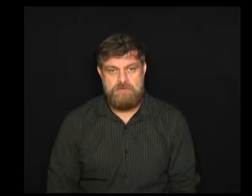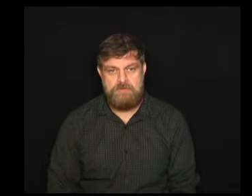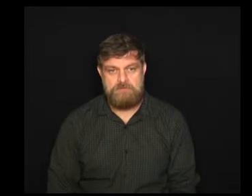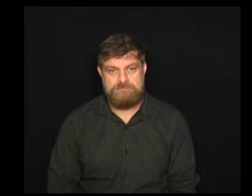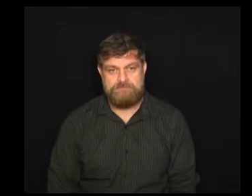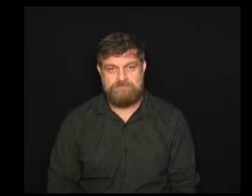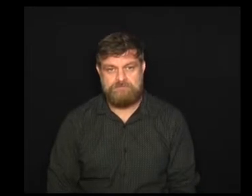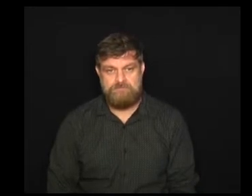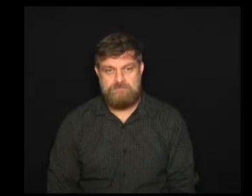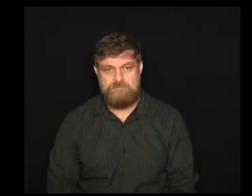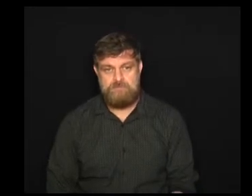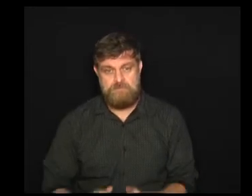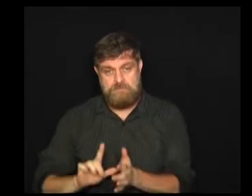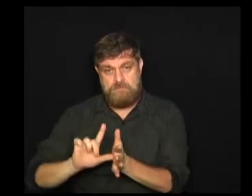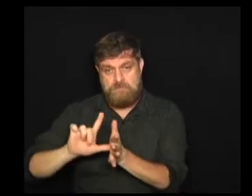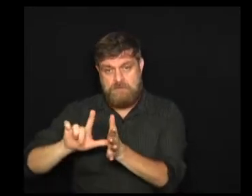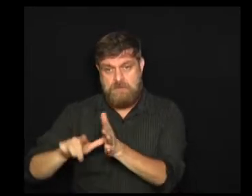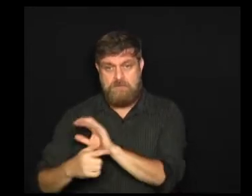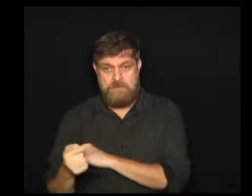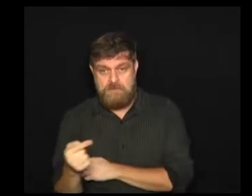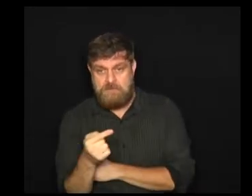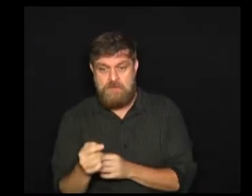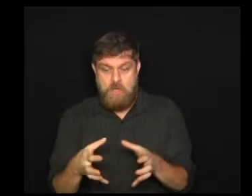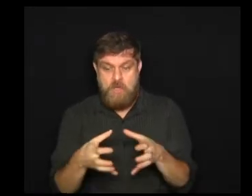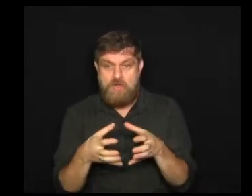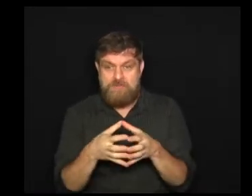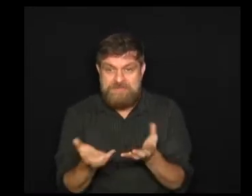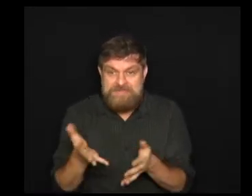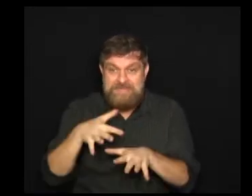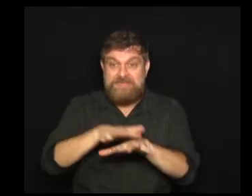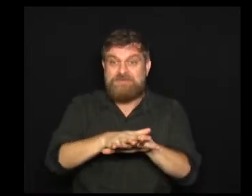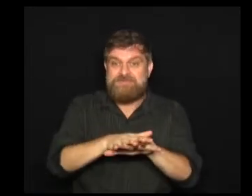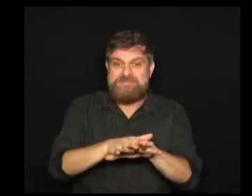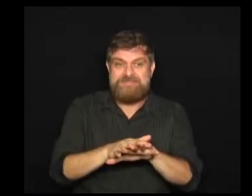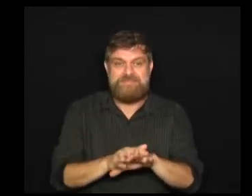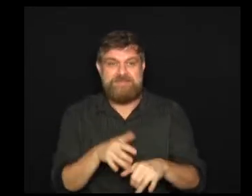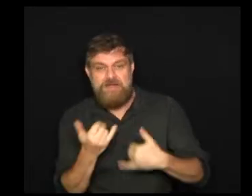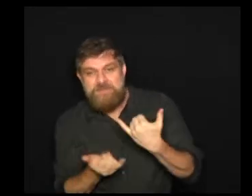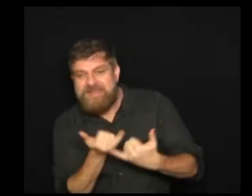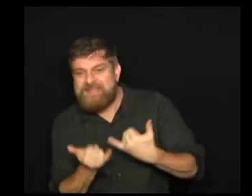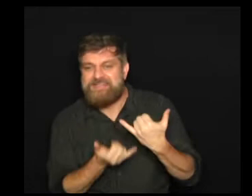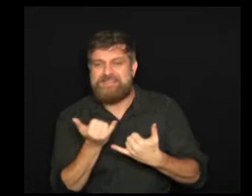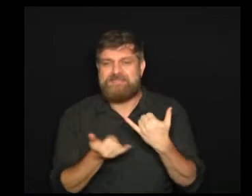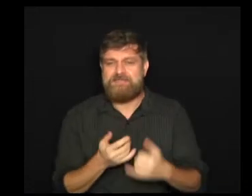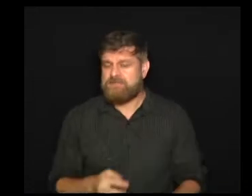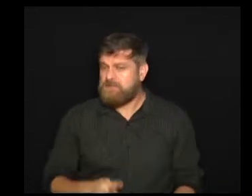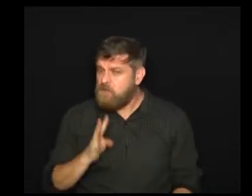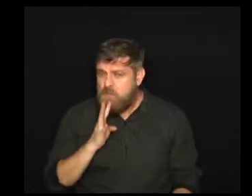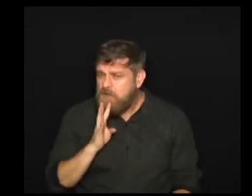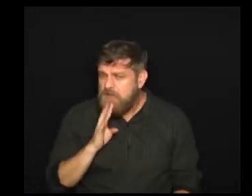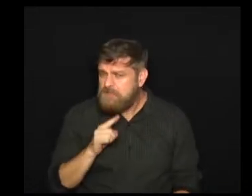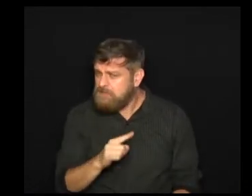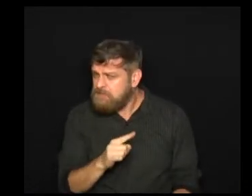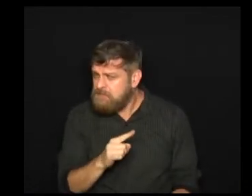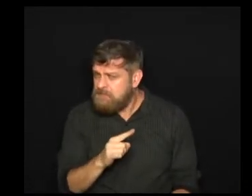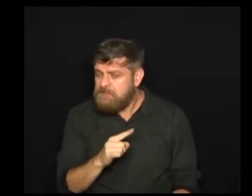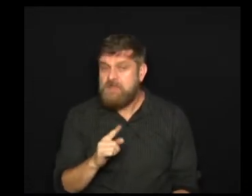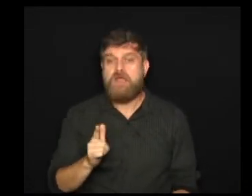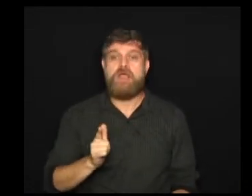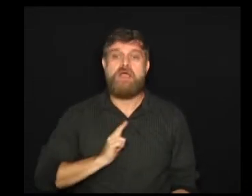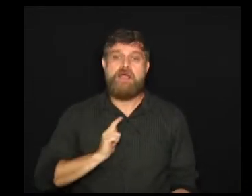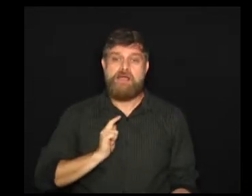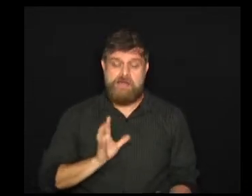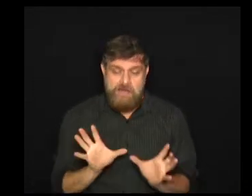Aí depois, falando sobre Turminha Inclusão na Diversão, para quem não conhece a Turminha